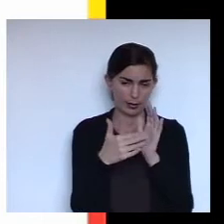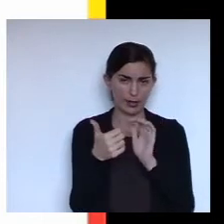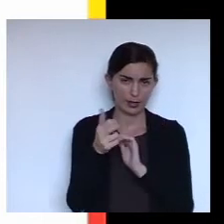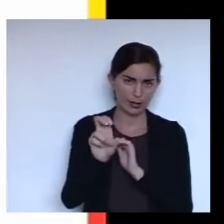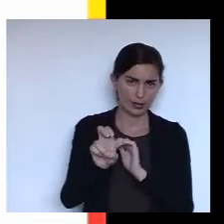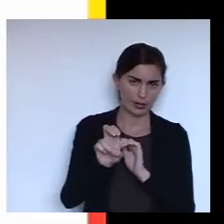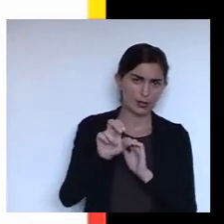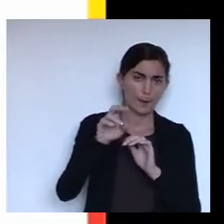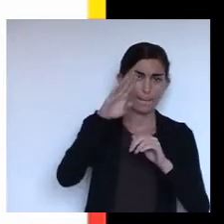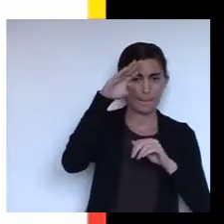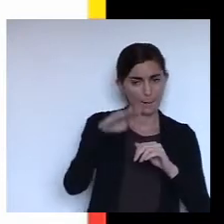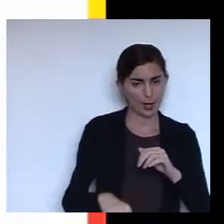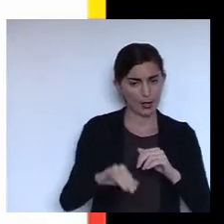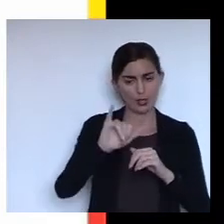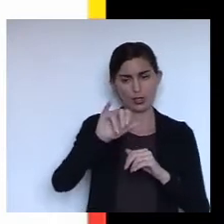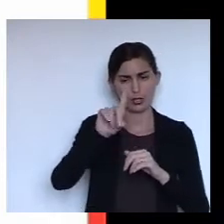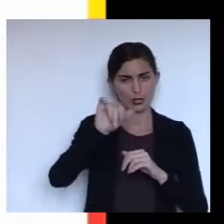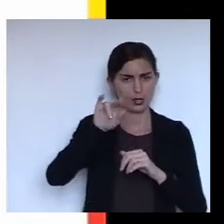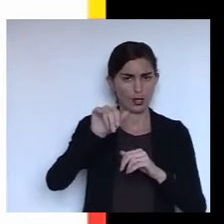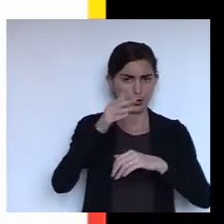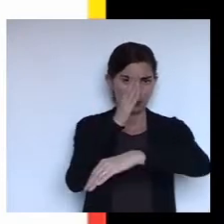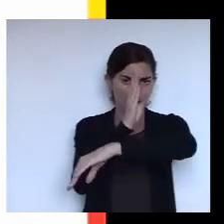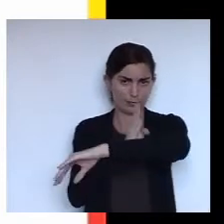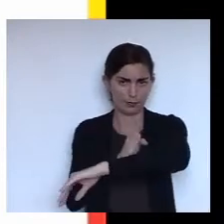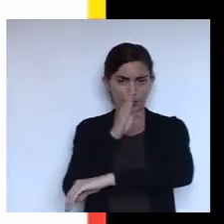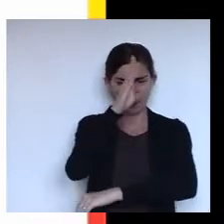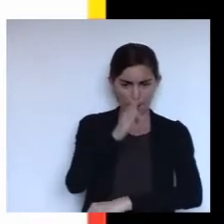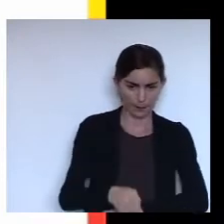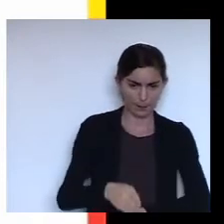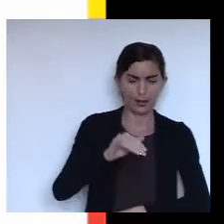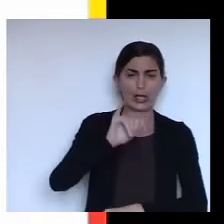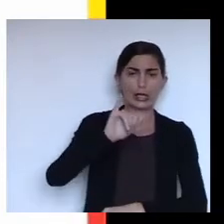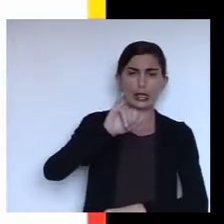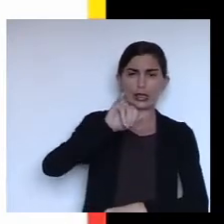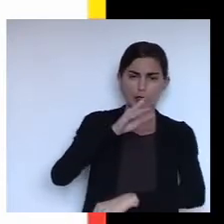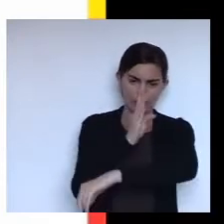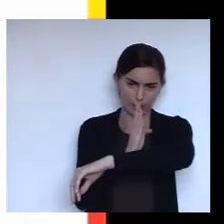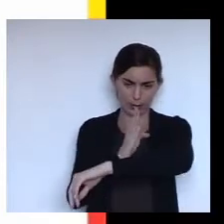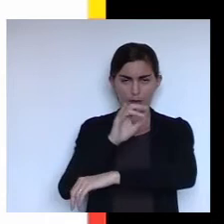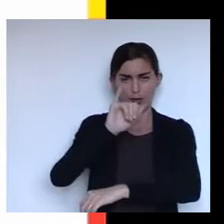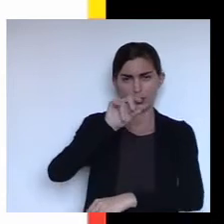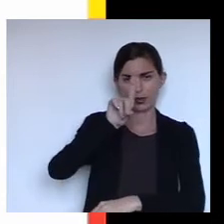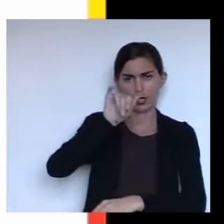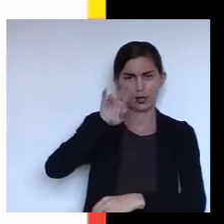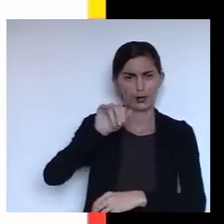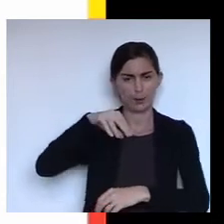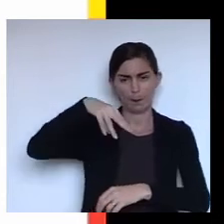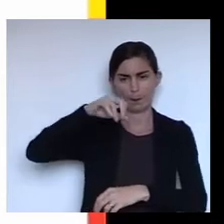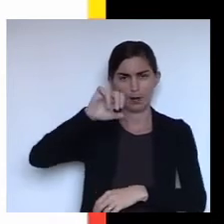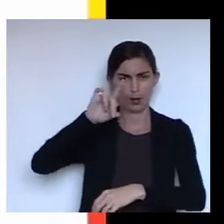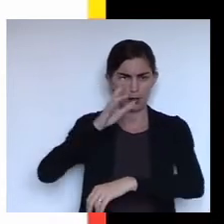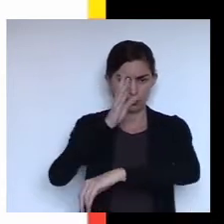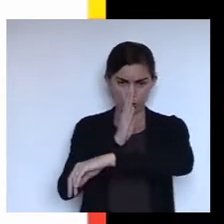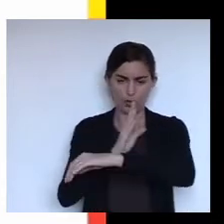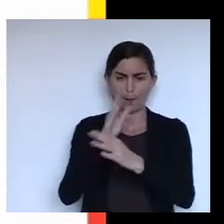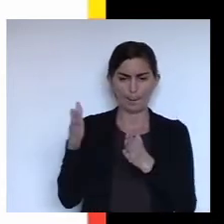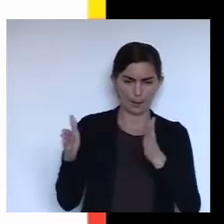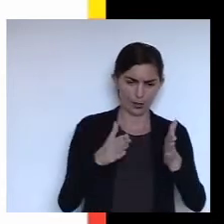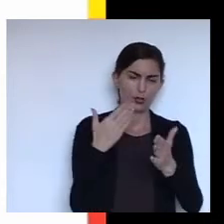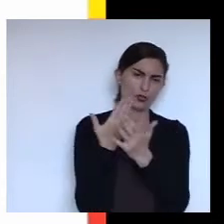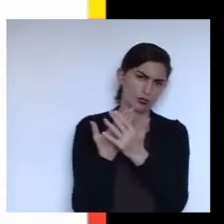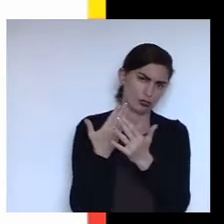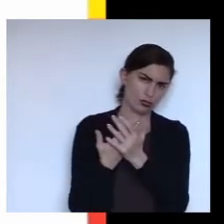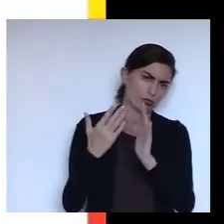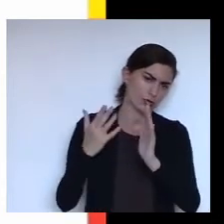de Baixa Idade Média. Tá bem? A Idade Média ela vai ser dividida em 2 períodos, como você já deve ter estudado.